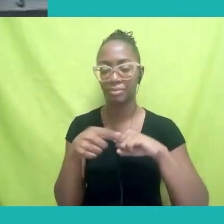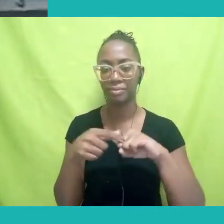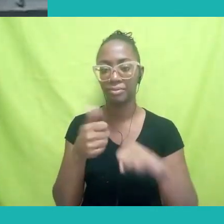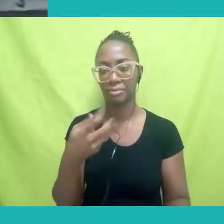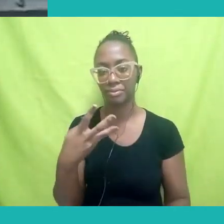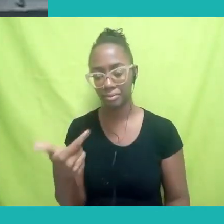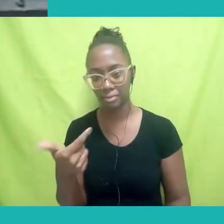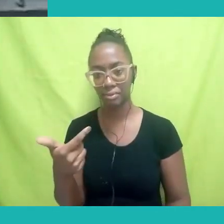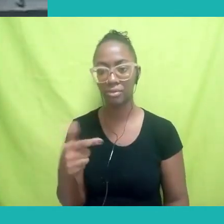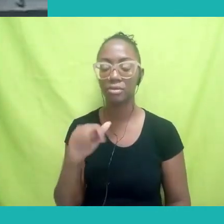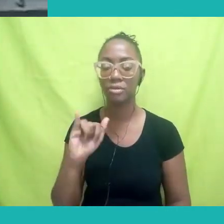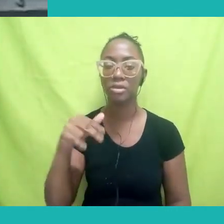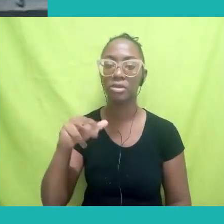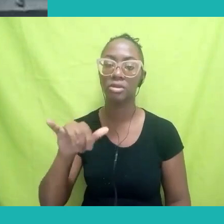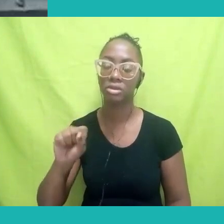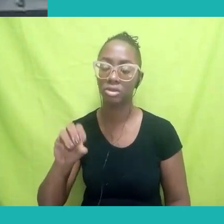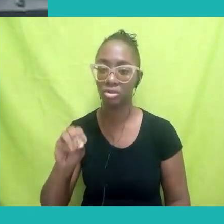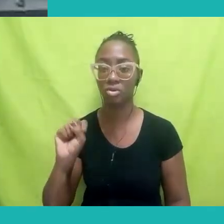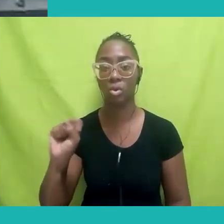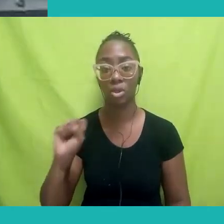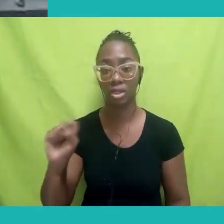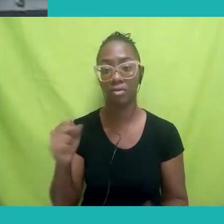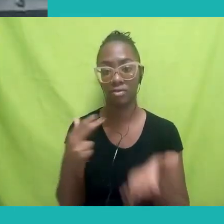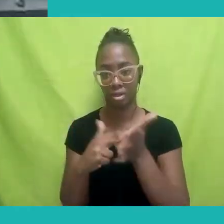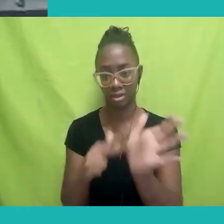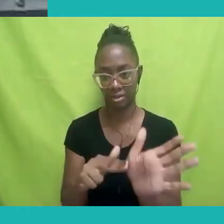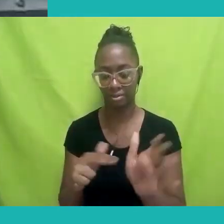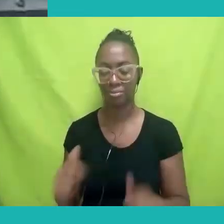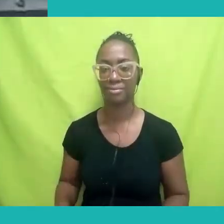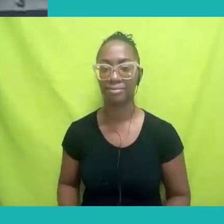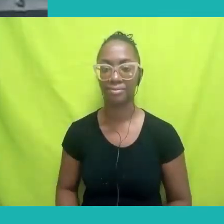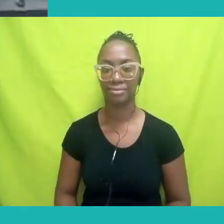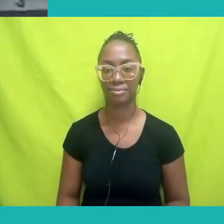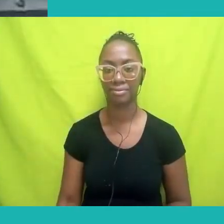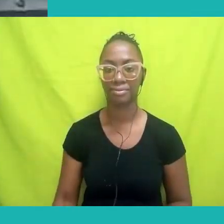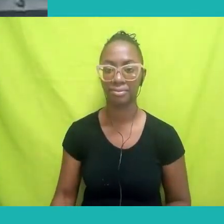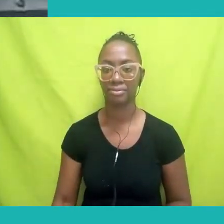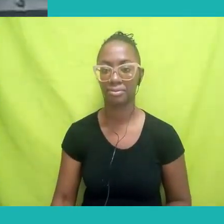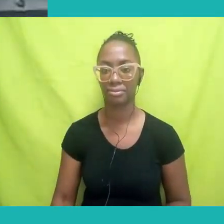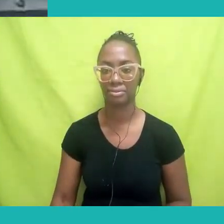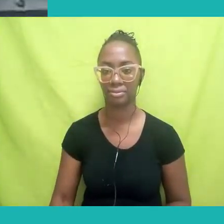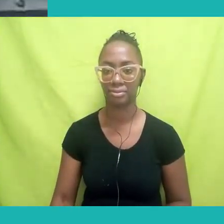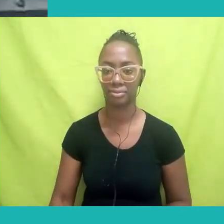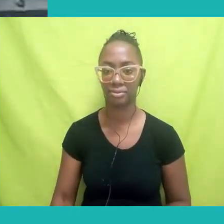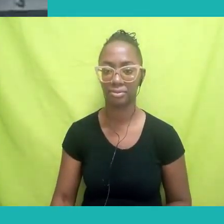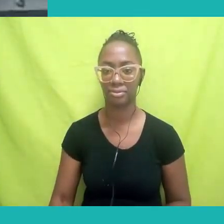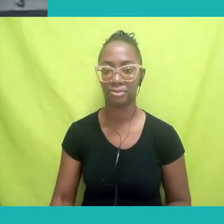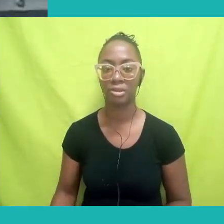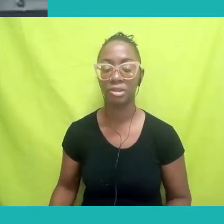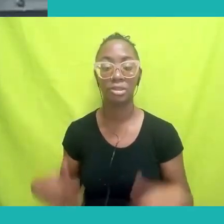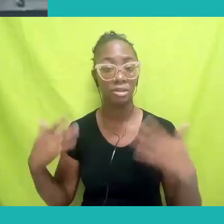inciso 8º da Carta. Bom, vista aí a especificidade dos militares e